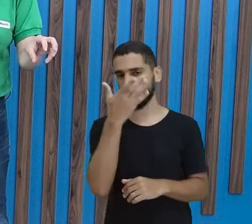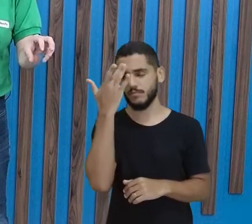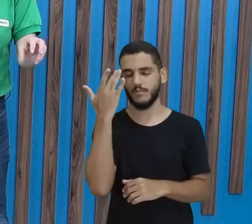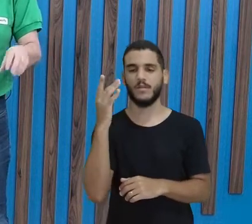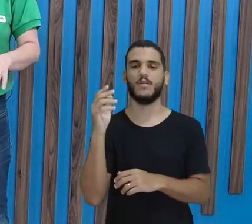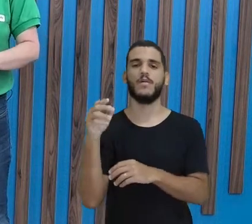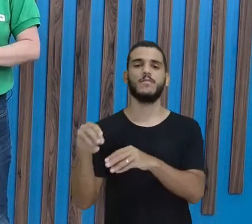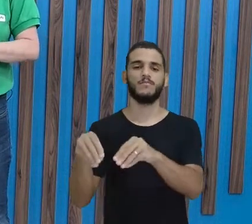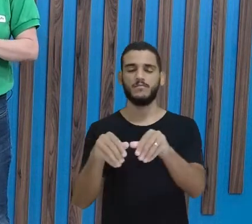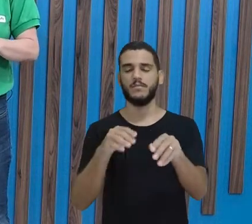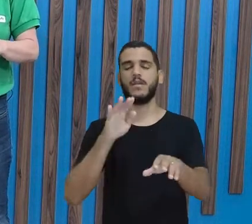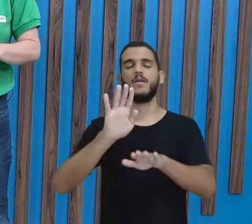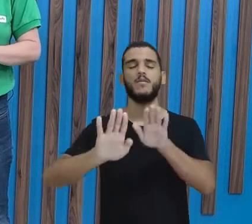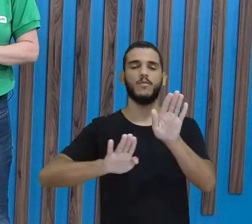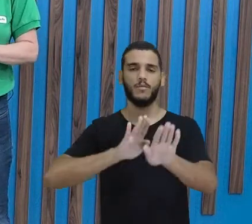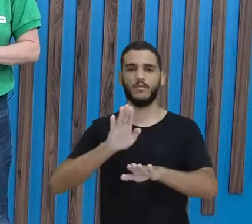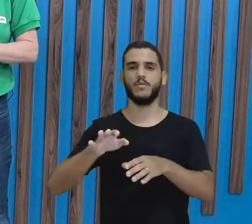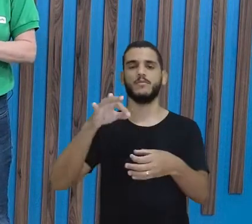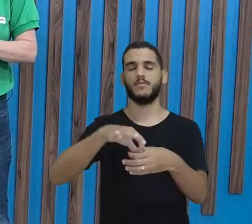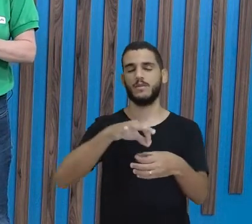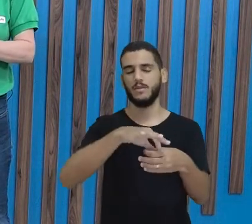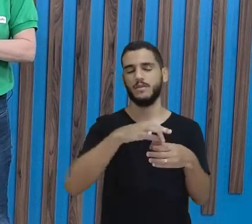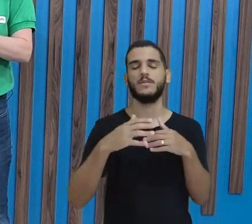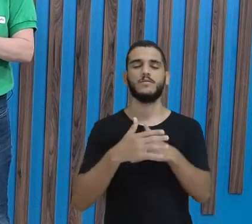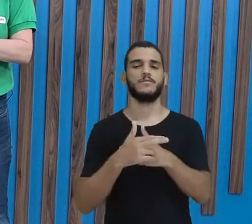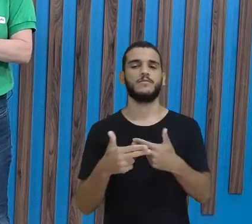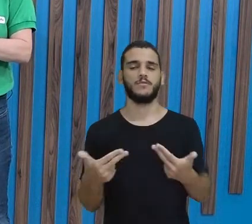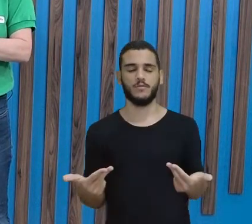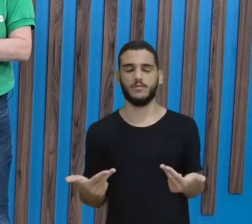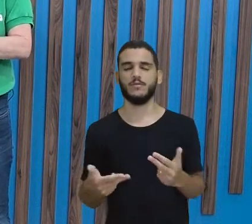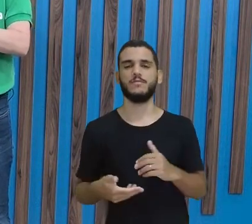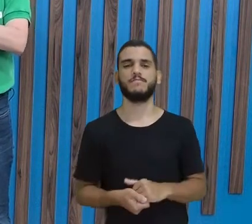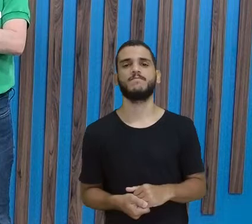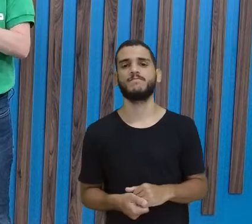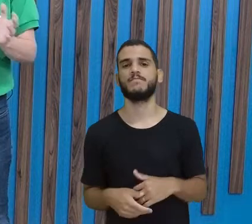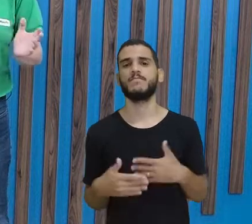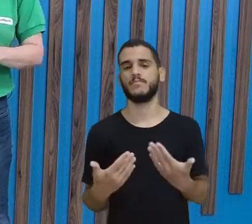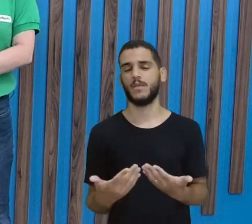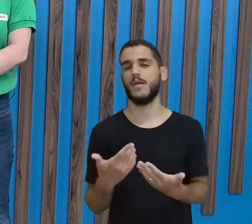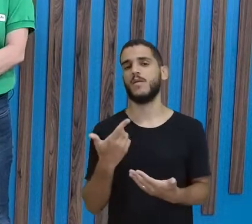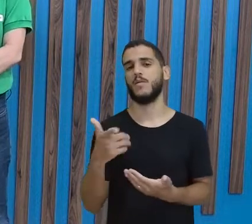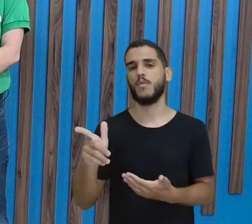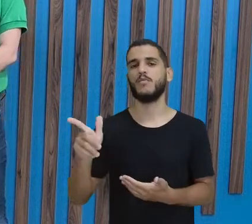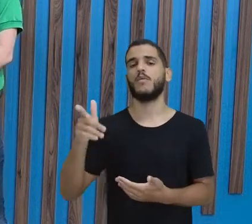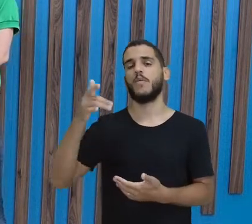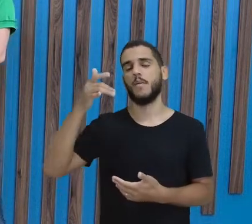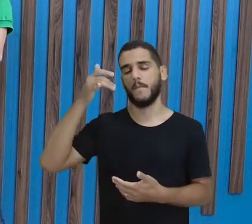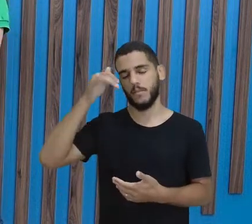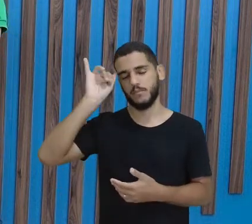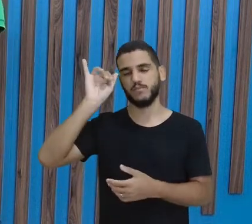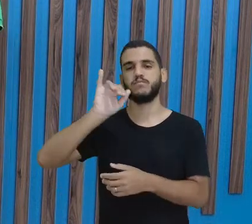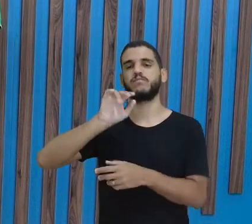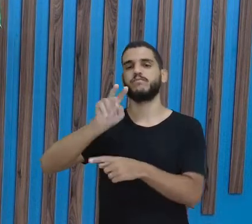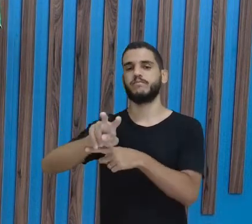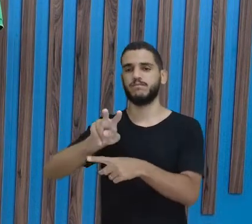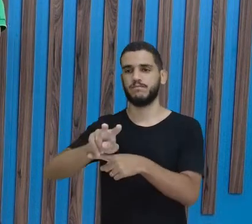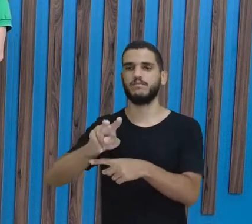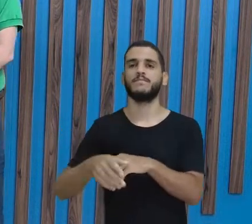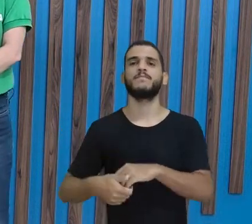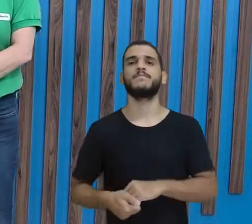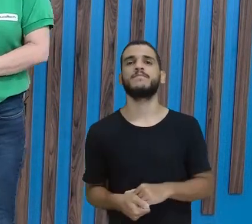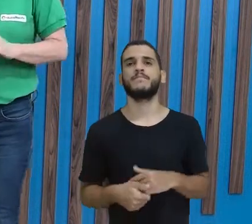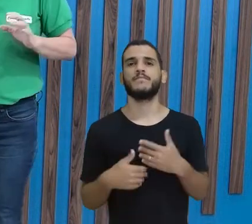terra. Plantação, isso, as coisas relativas a isso. E pecuaristas é a criação de animais. Então,